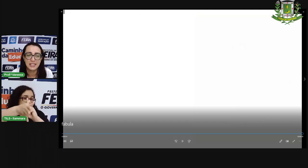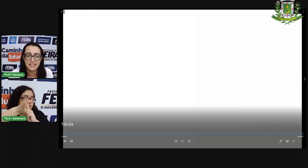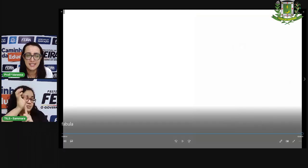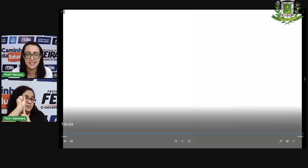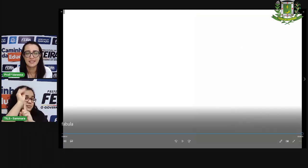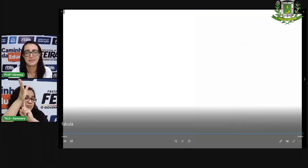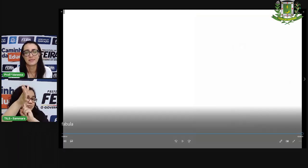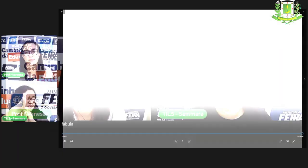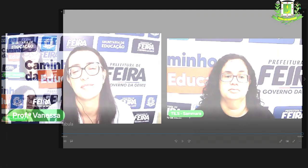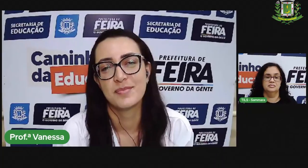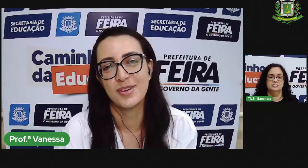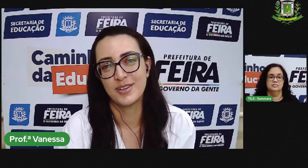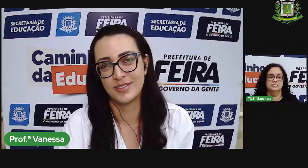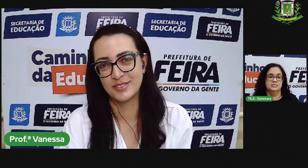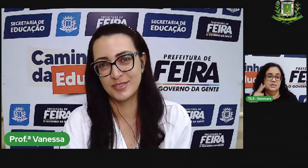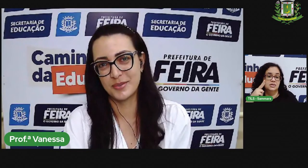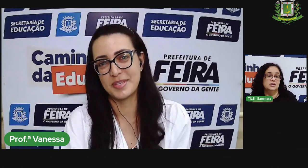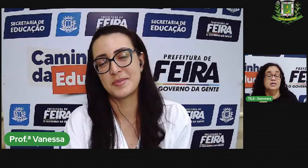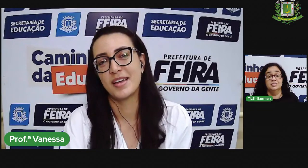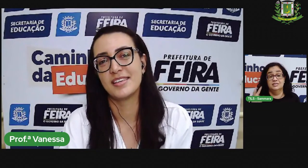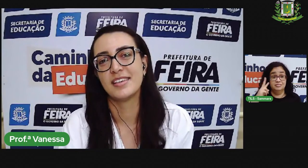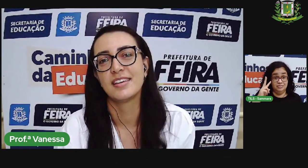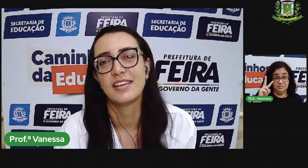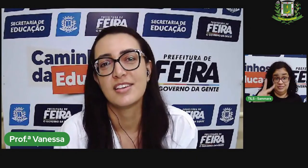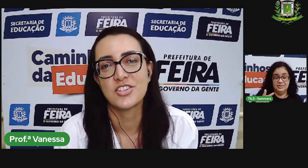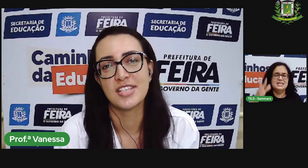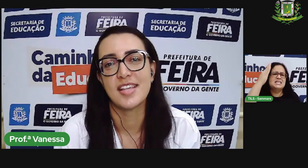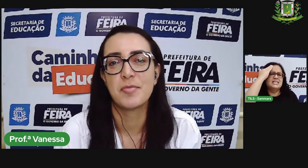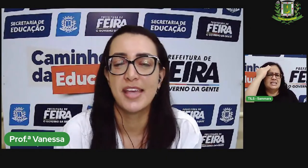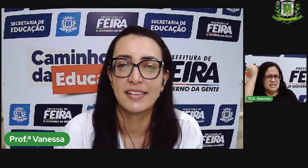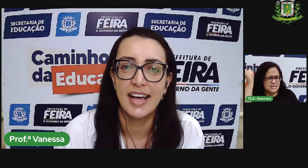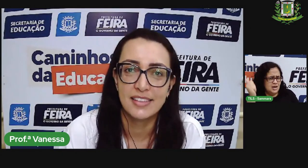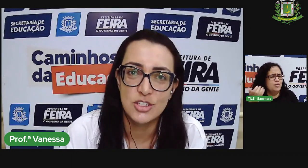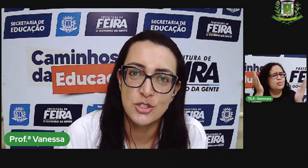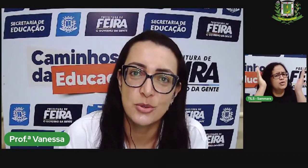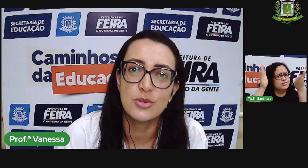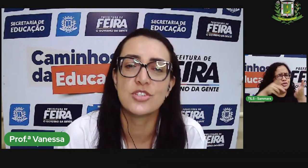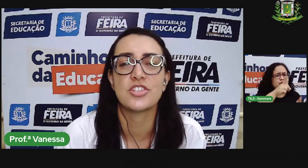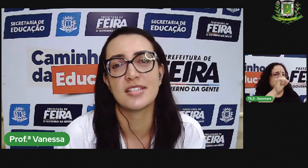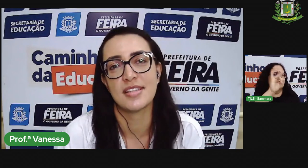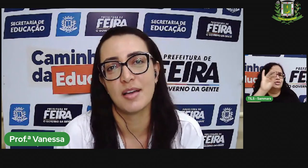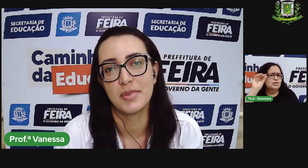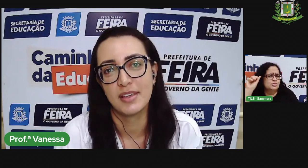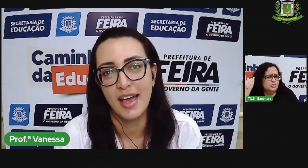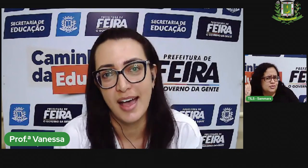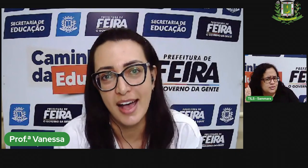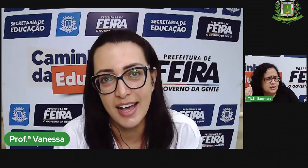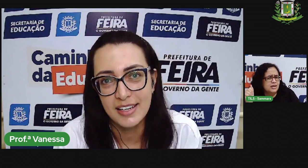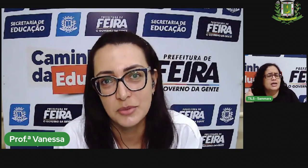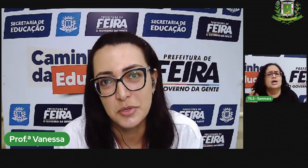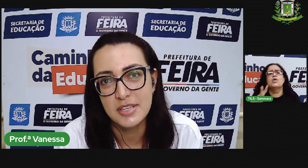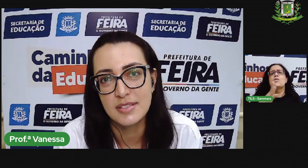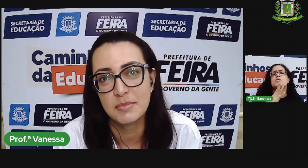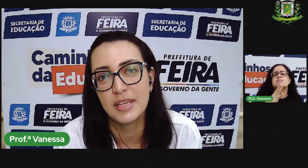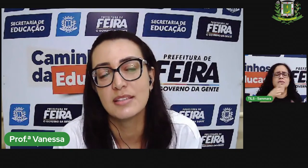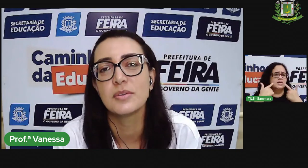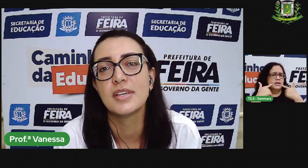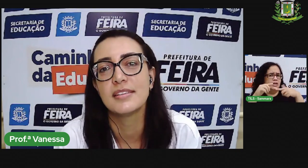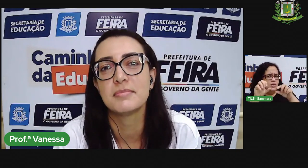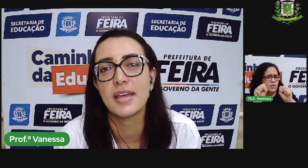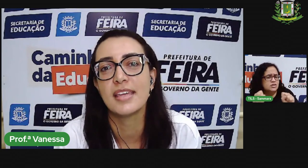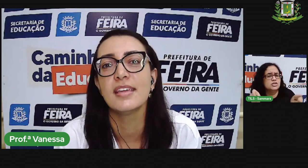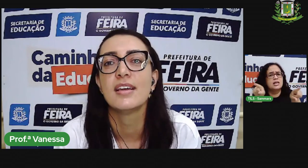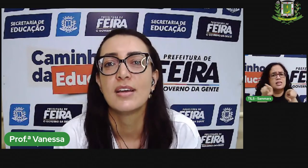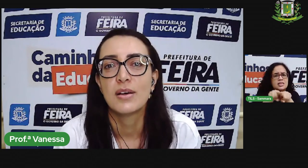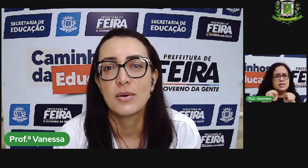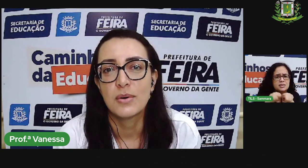Tábulas. Pronto, isso aí. Já sabem a data de hoje, já sabem a área do conhecimento